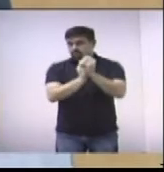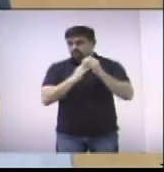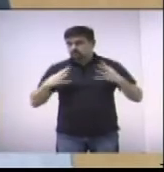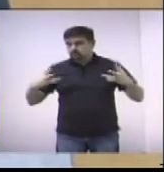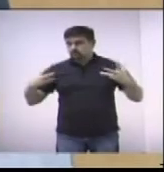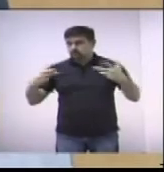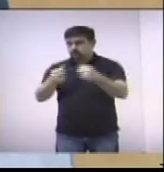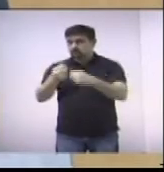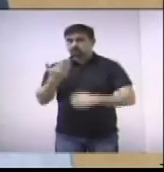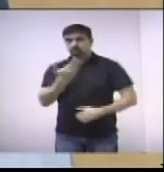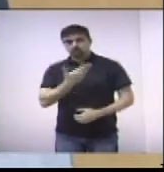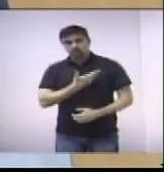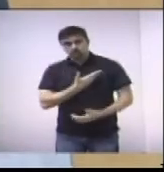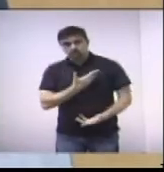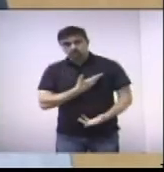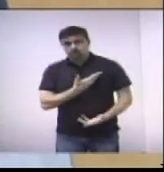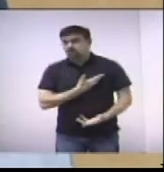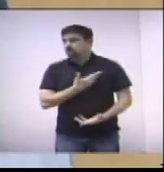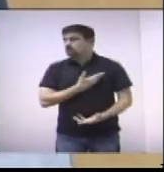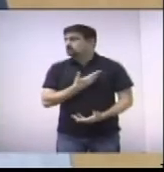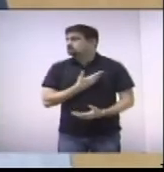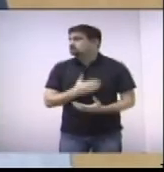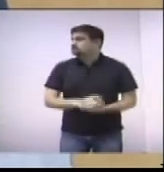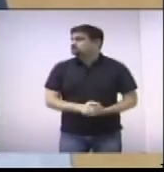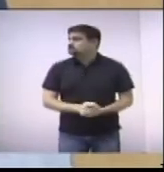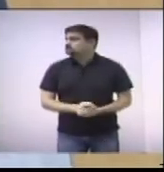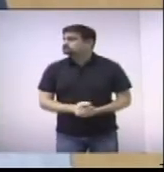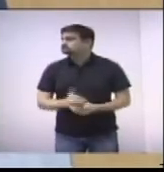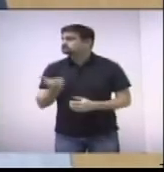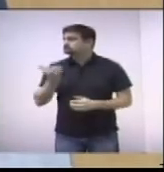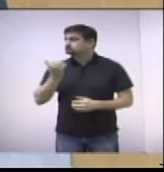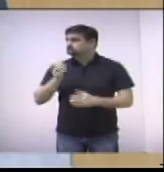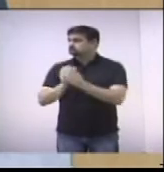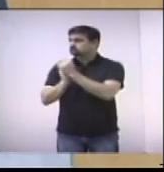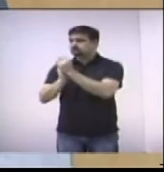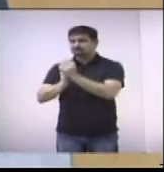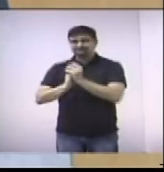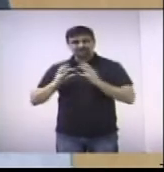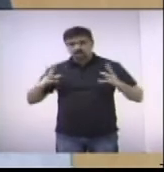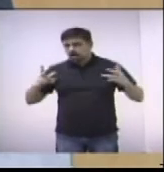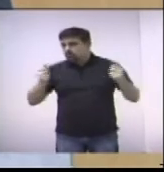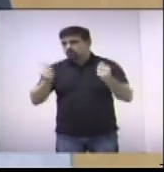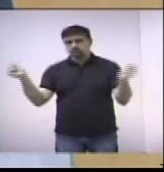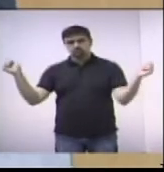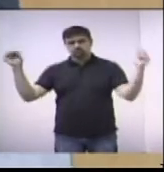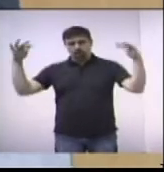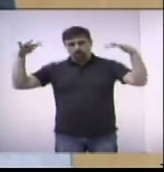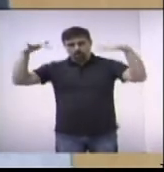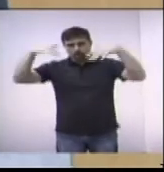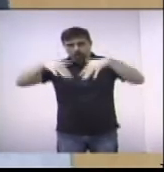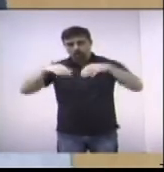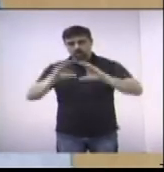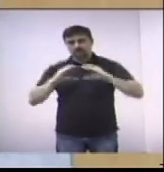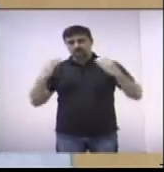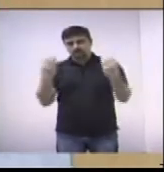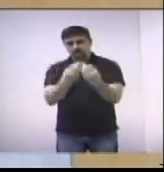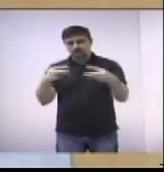Em nome do meu amigo e companheiro Tonho Preto, quero cumprimentar as demais pessoas aqui presentes.